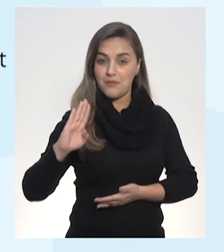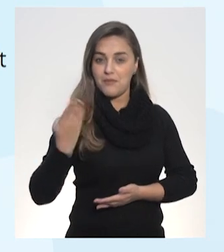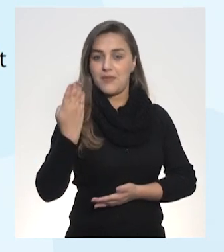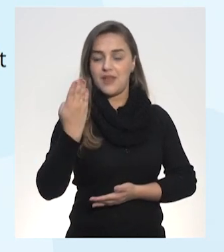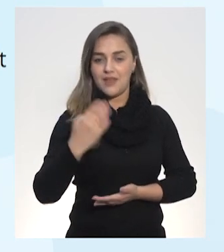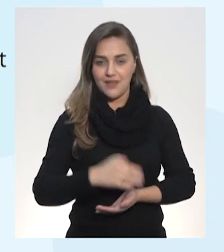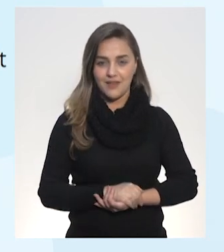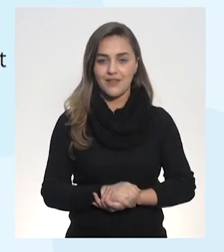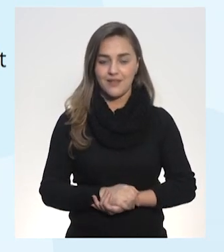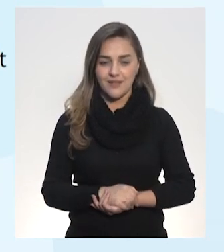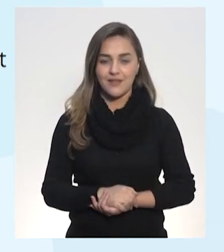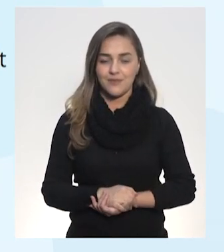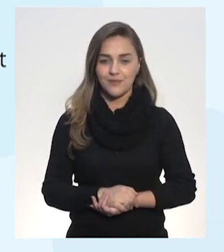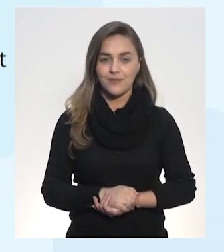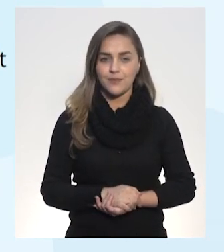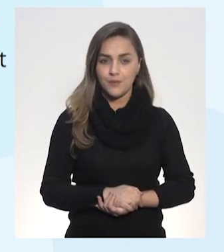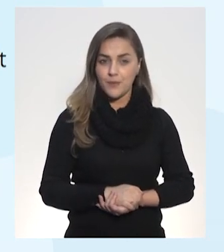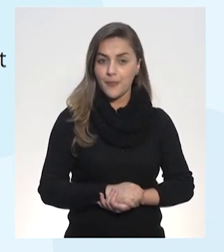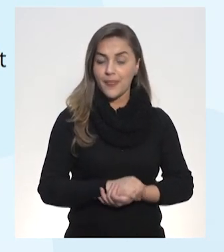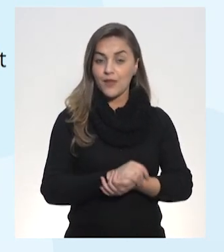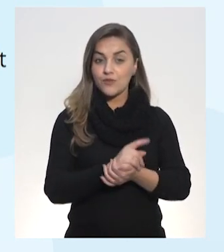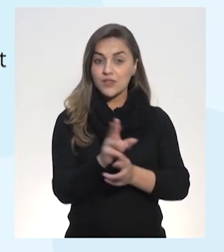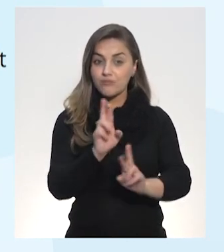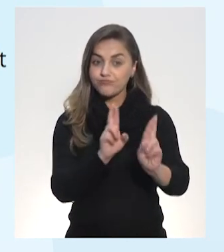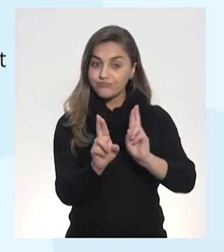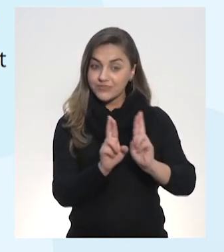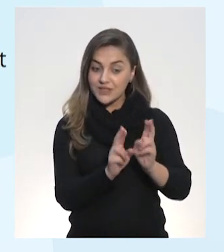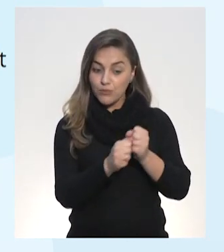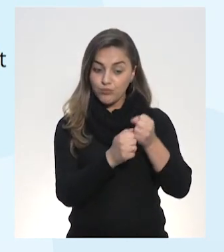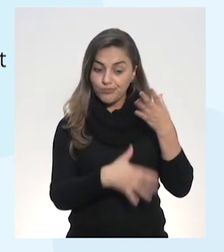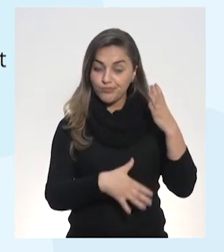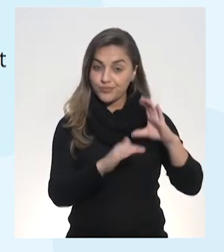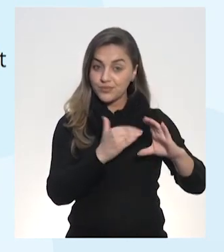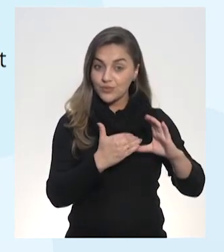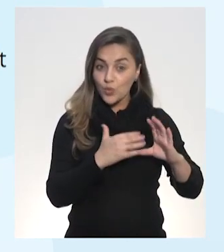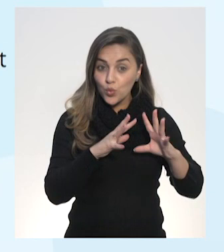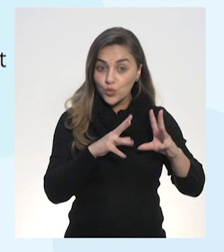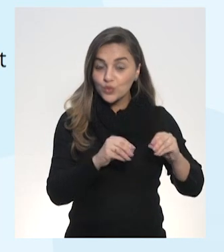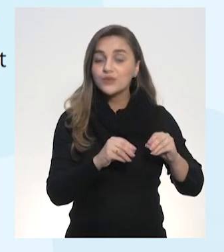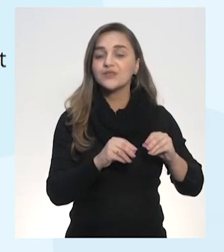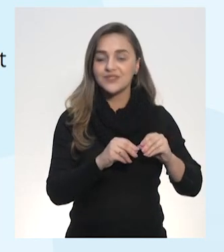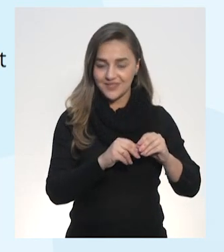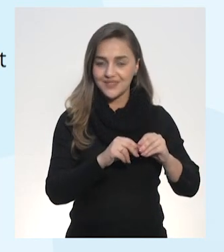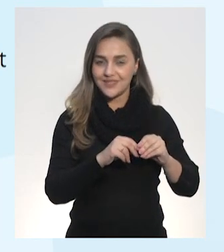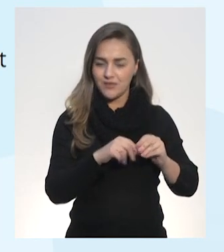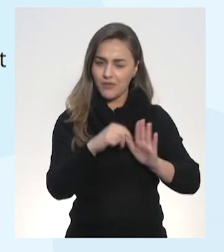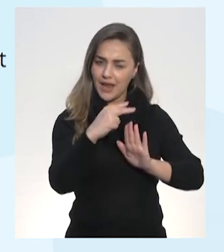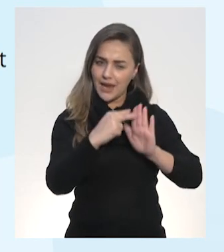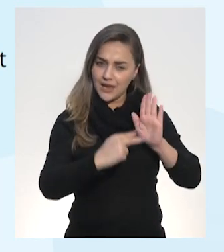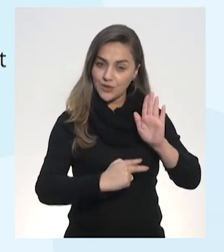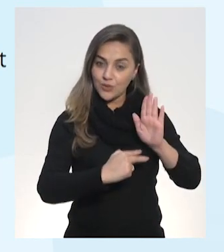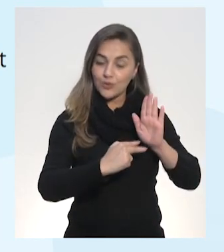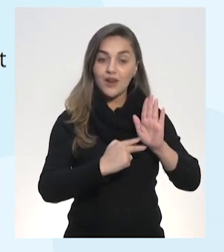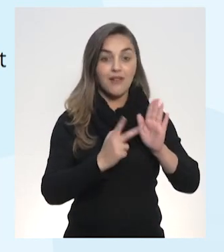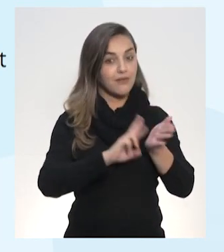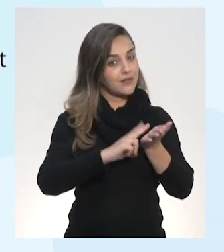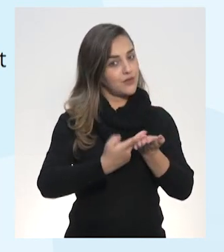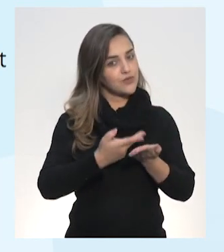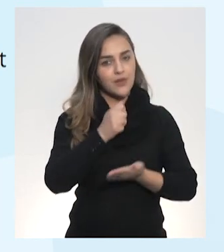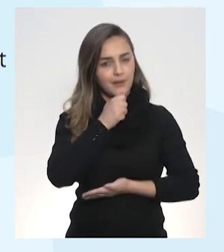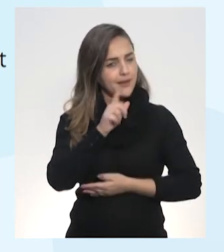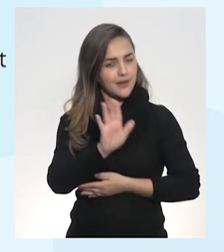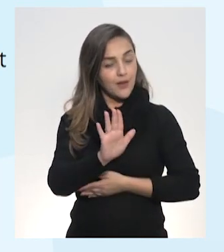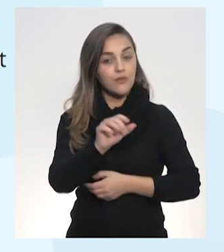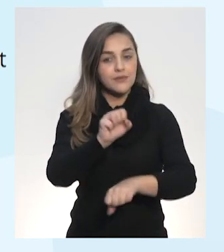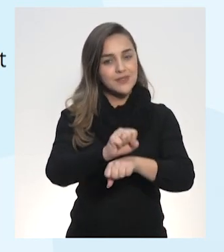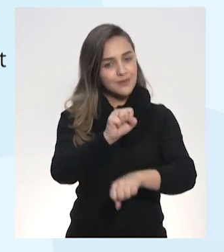todas de uma vez. Enquanto vocês estão respondendo, agora sim a gente vai fazer a leitura, mas não vamos fazer a tradução, certo? Enquanto vocês vão ouvindo, a